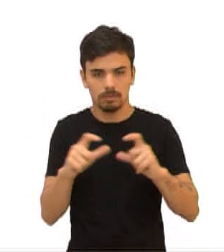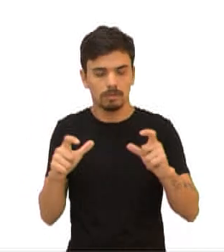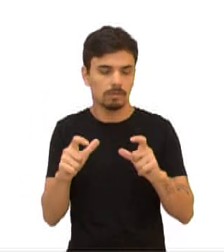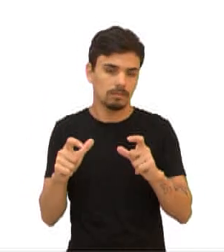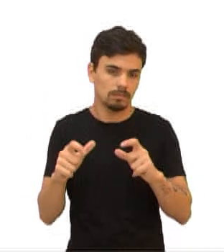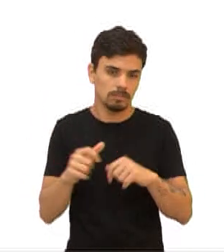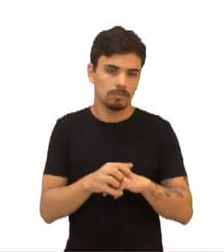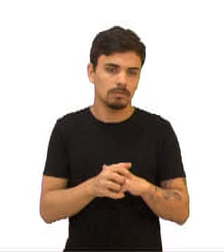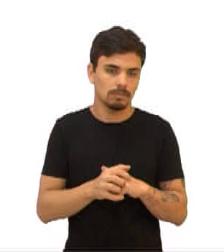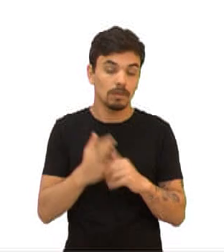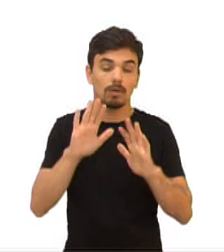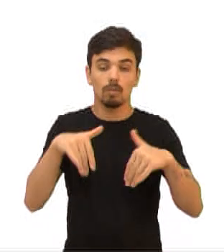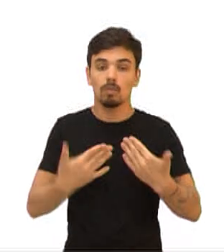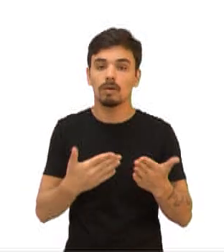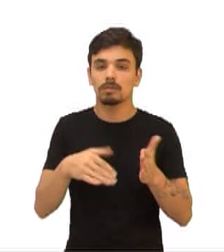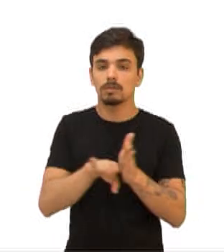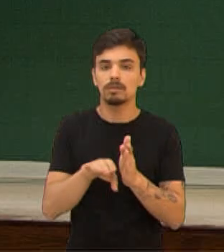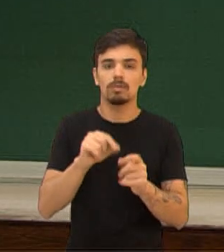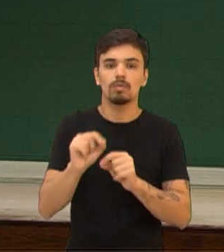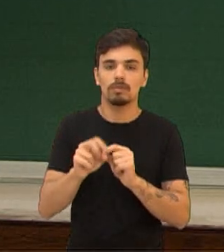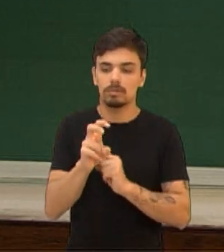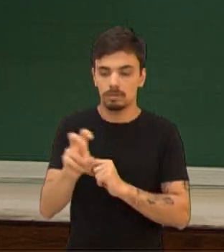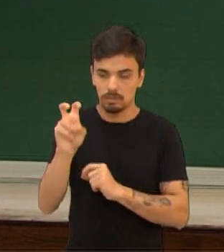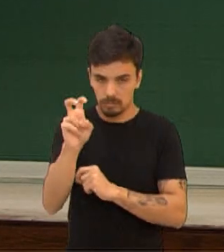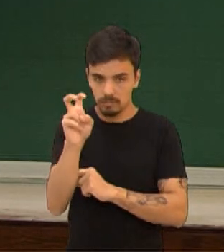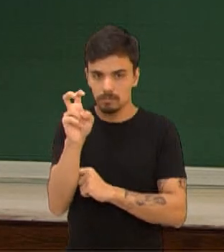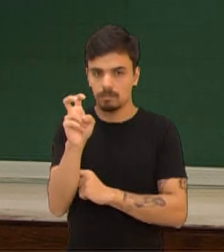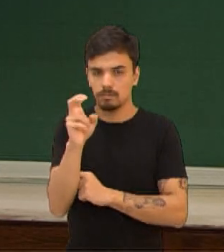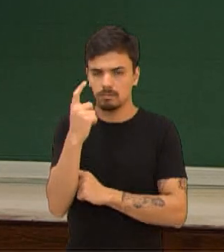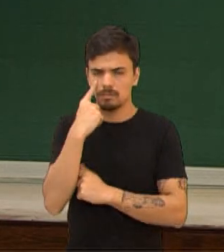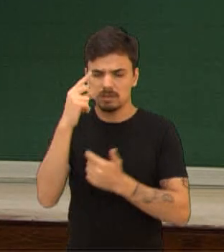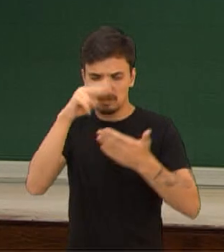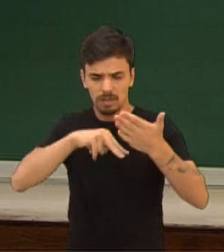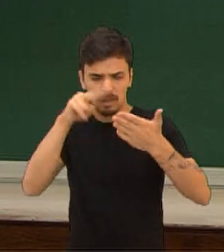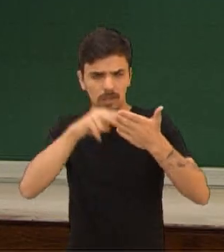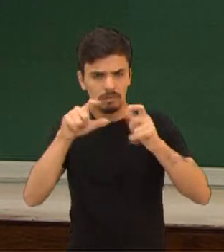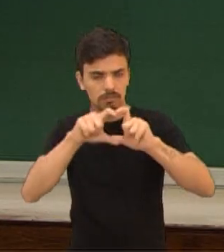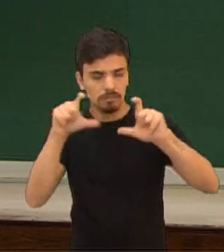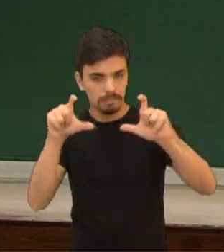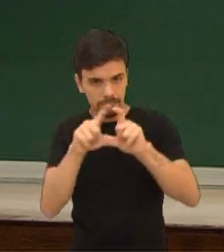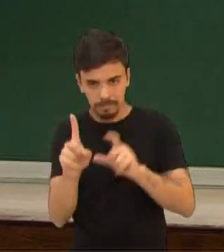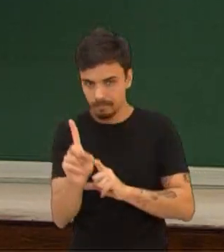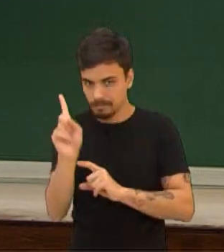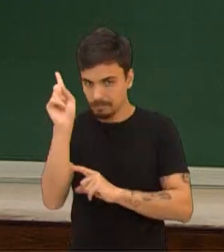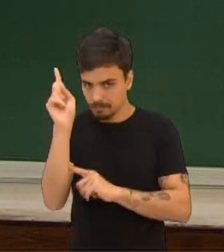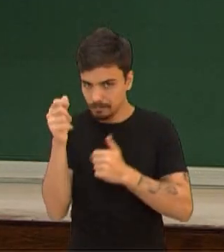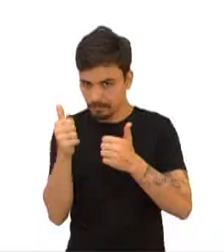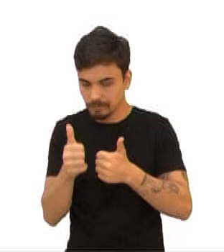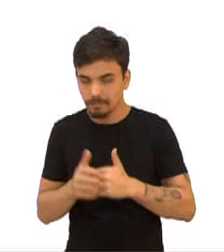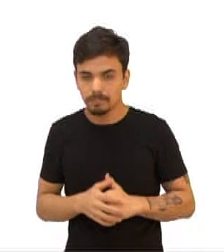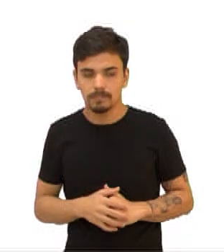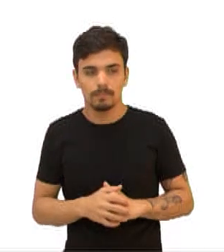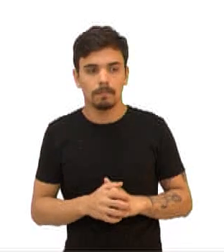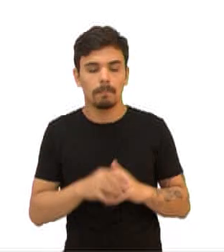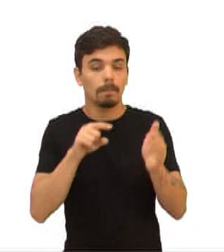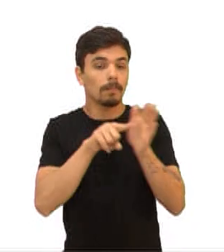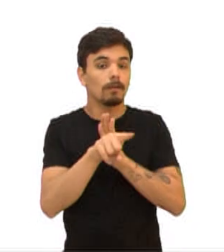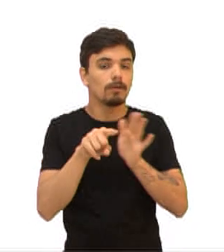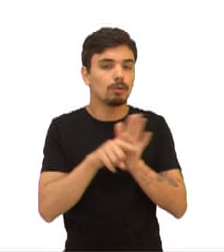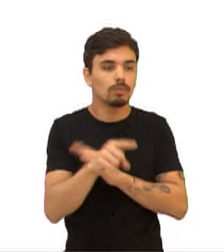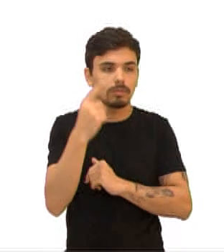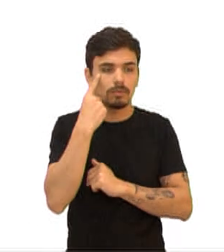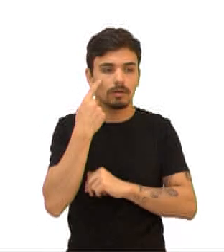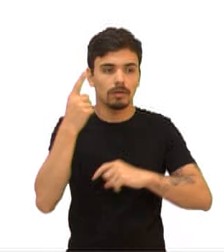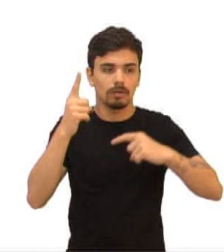8 volts. Quando atingir um pouquinho mais de 5 volts, ativa a catraca para contar. A pergunta é, usando um capacitor